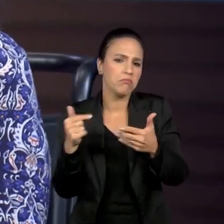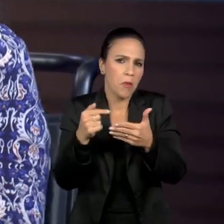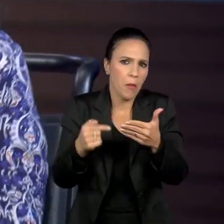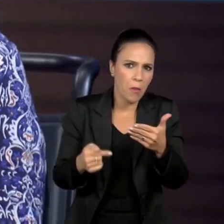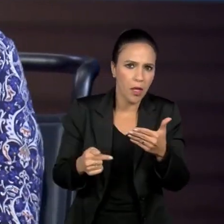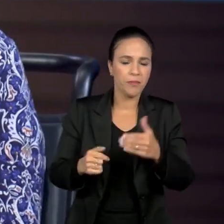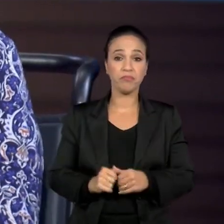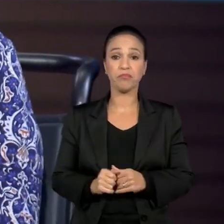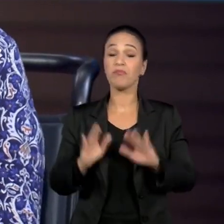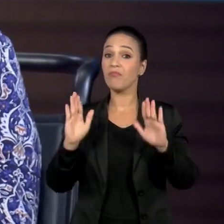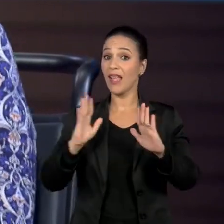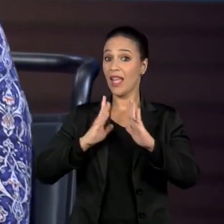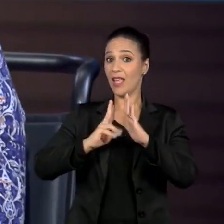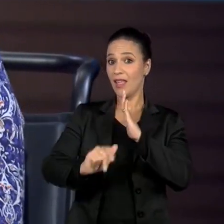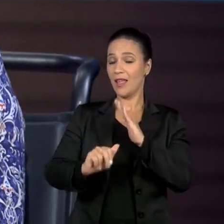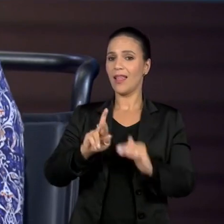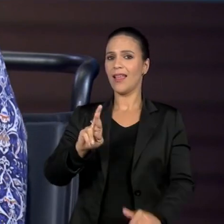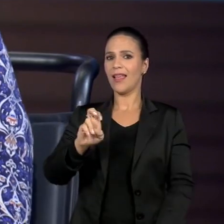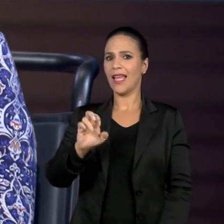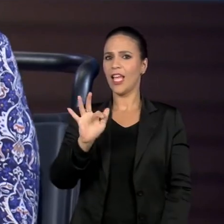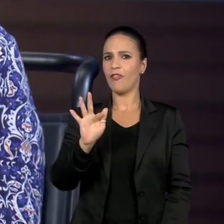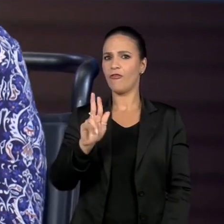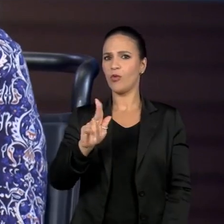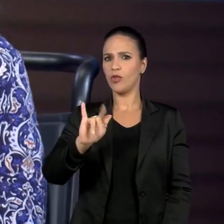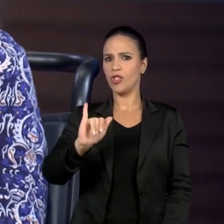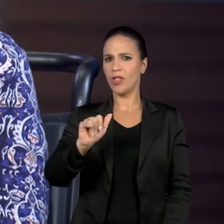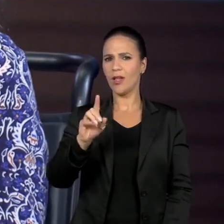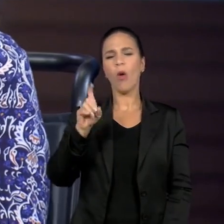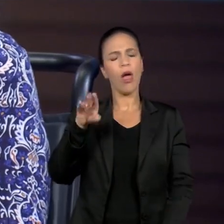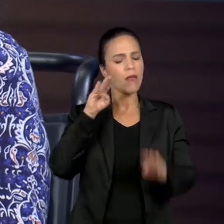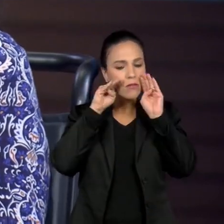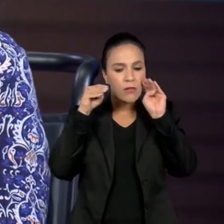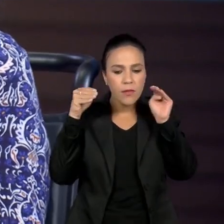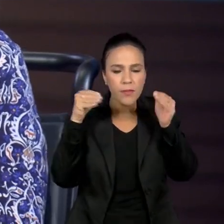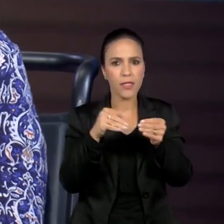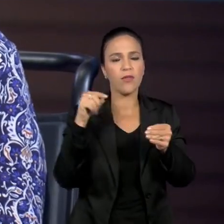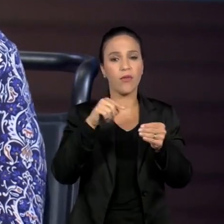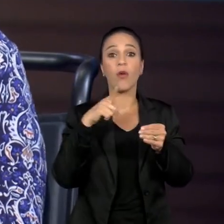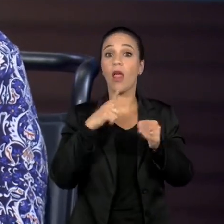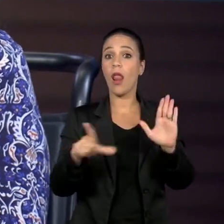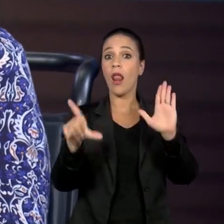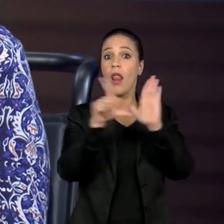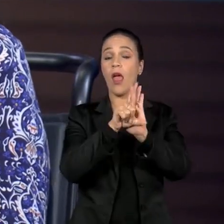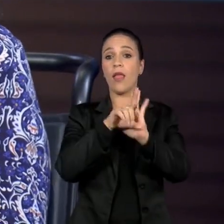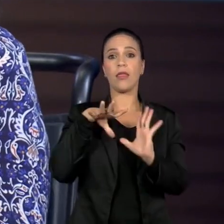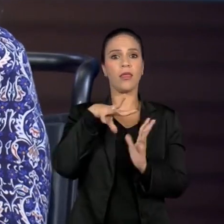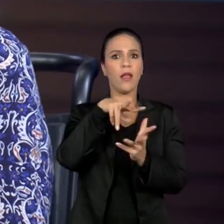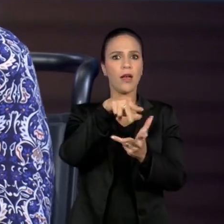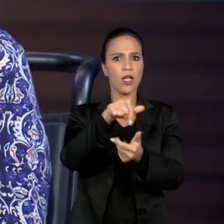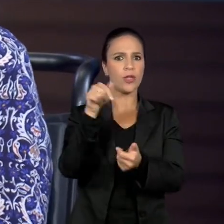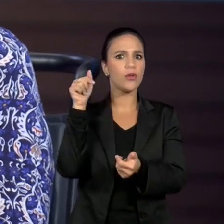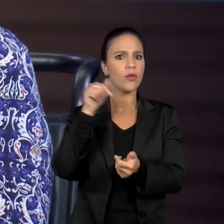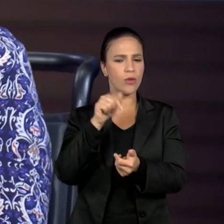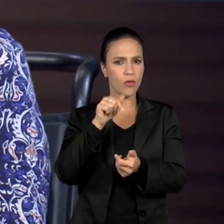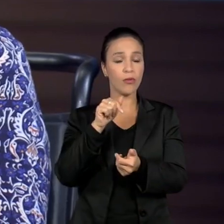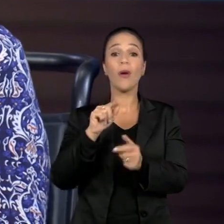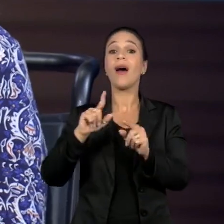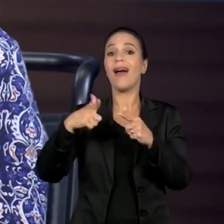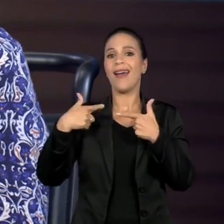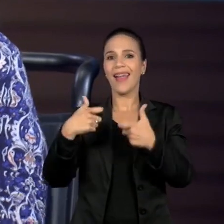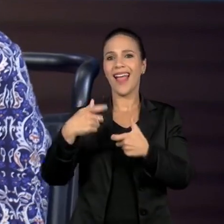movimentam no interior das fronteiras do seu país de origem ou de residência habitual, no caso dos apátridas, né? Pensando nessa situação